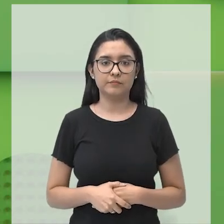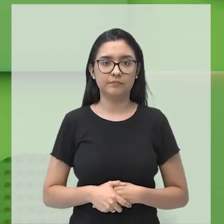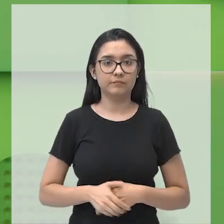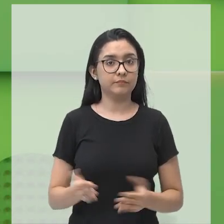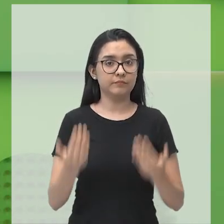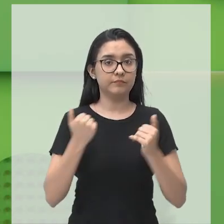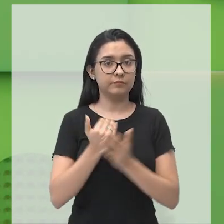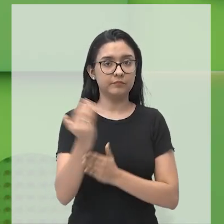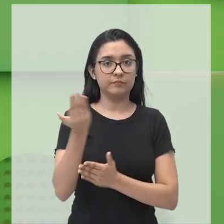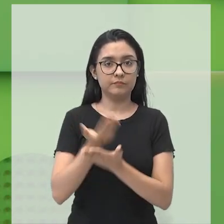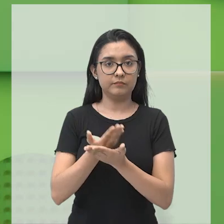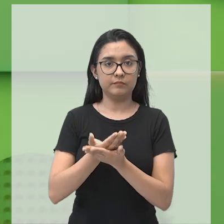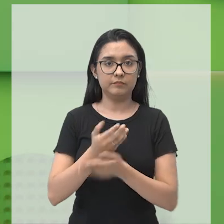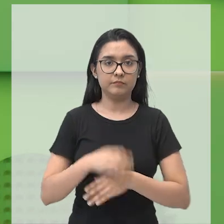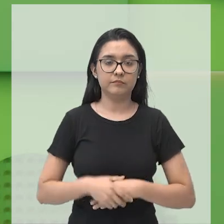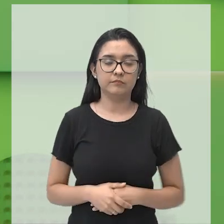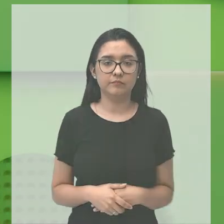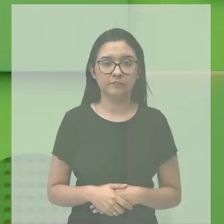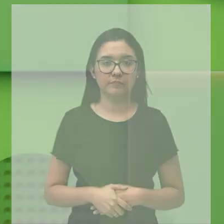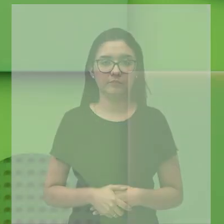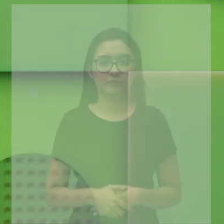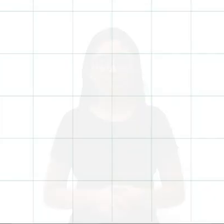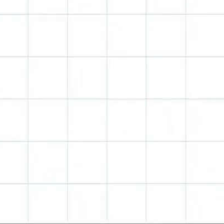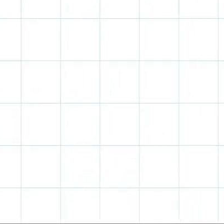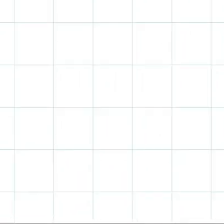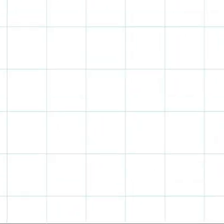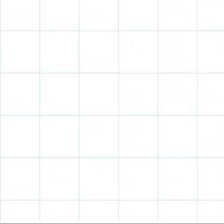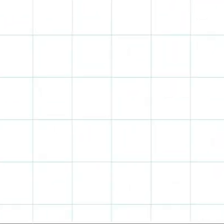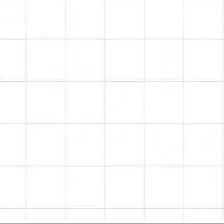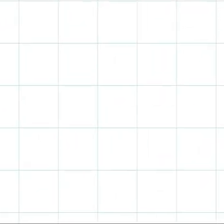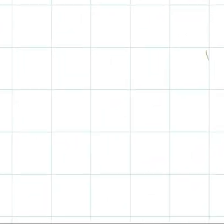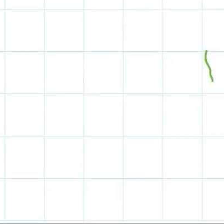E vamos para a nossa revisão.